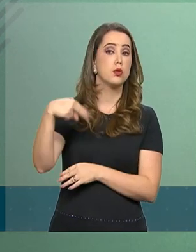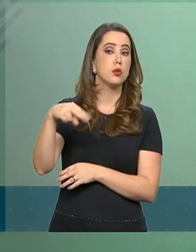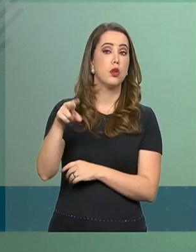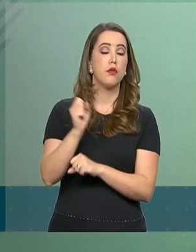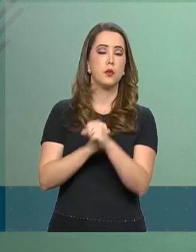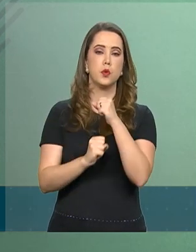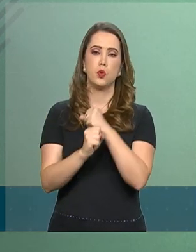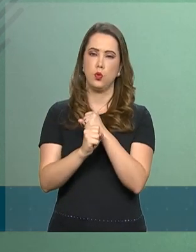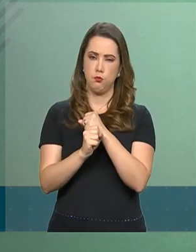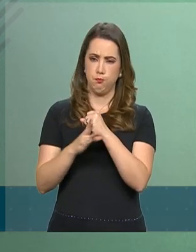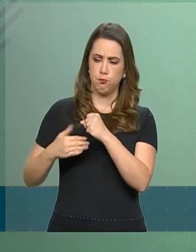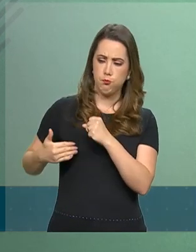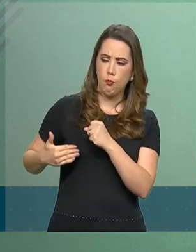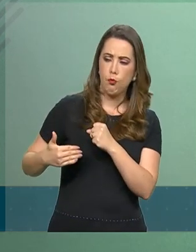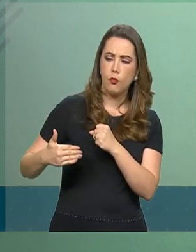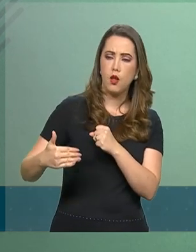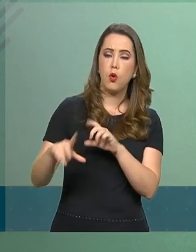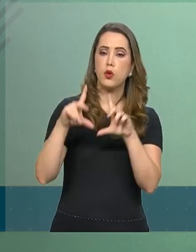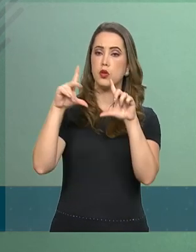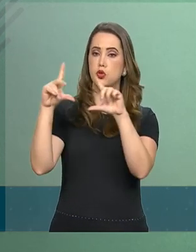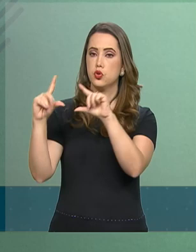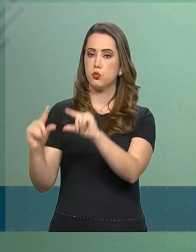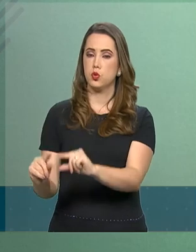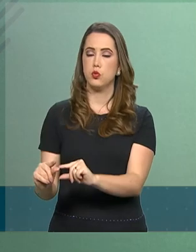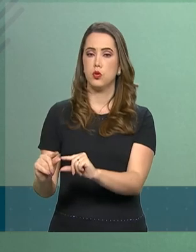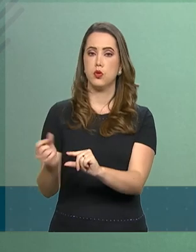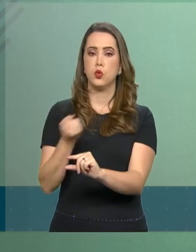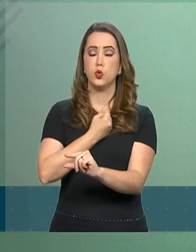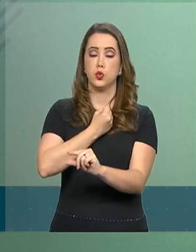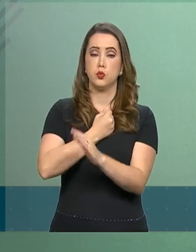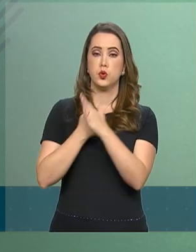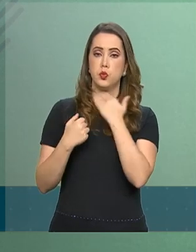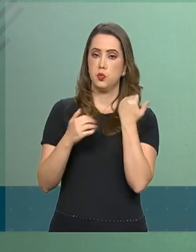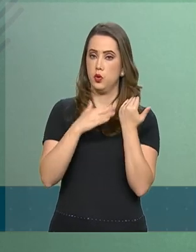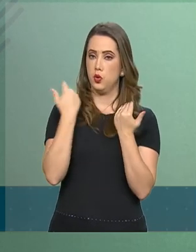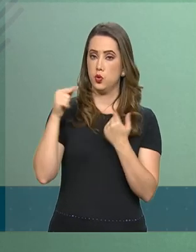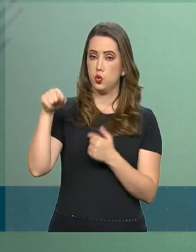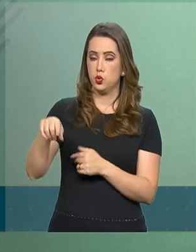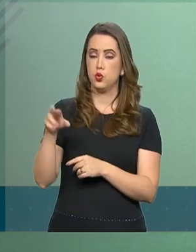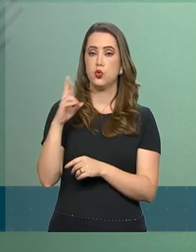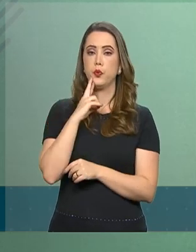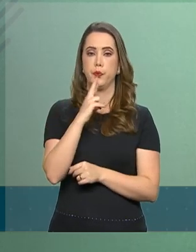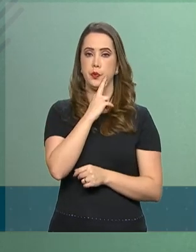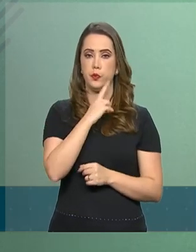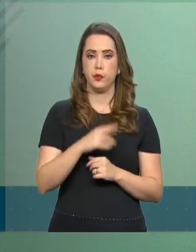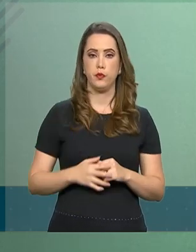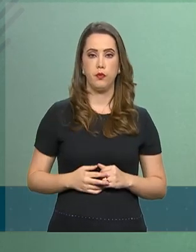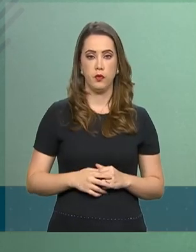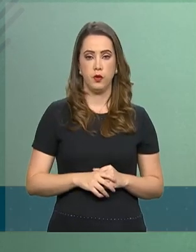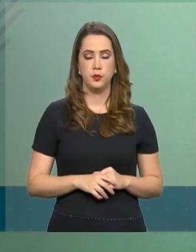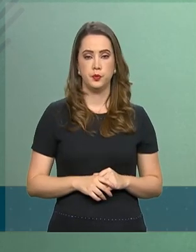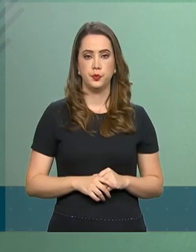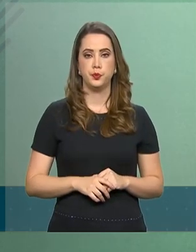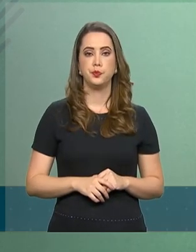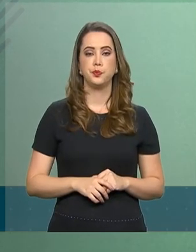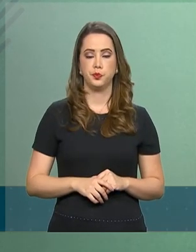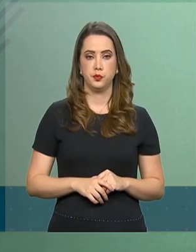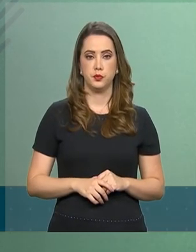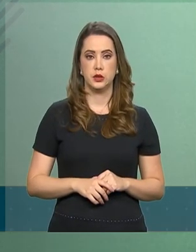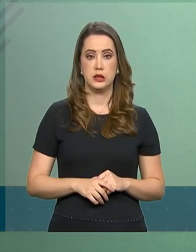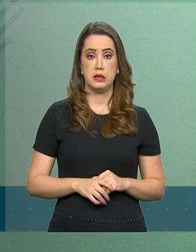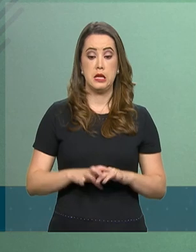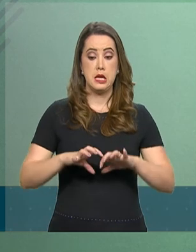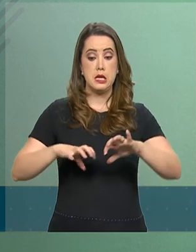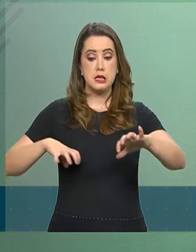contribuiu para a redução do índice de homicídios naquele estado o isolamento de